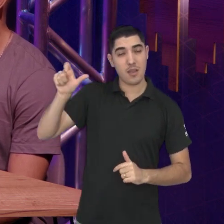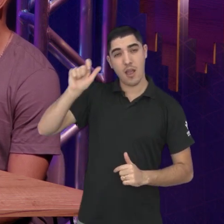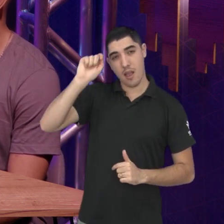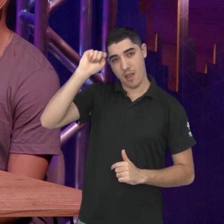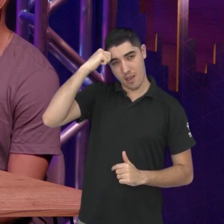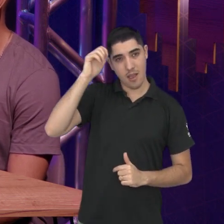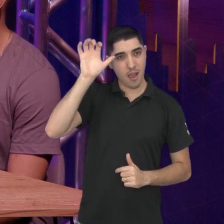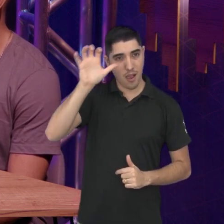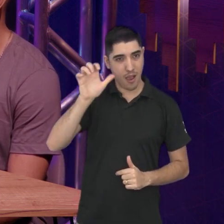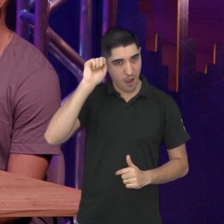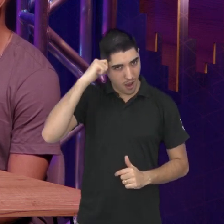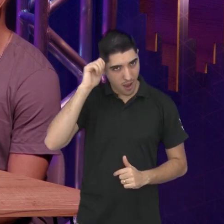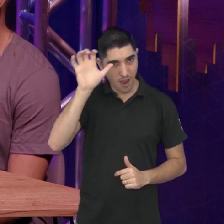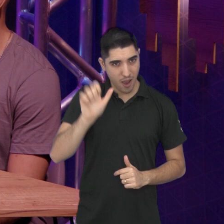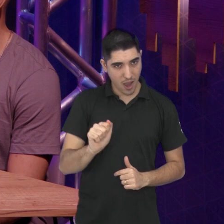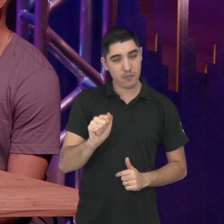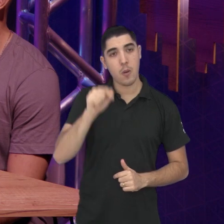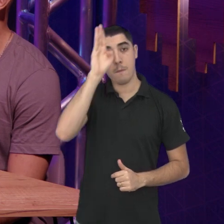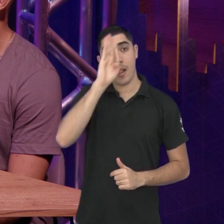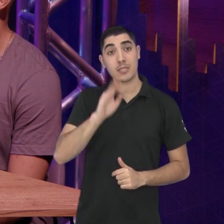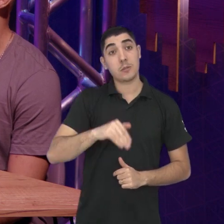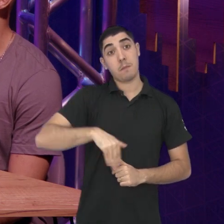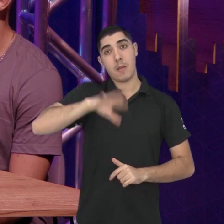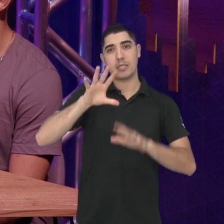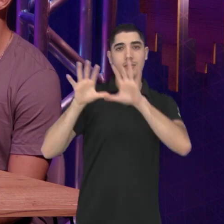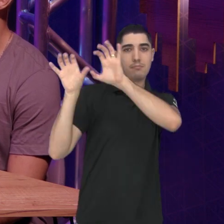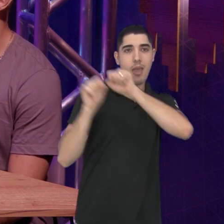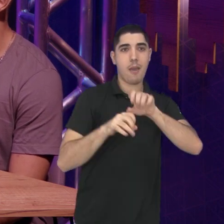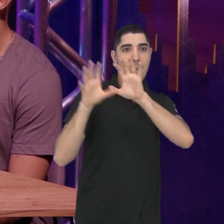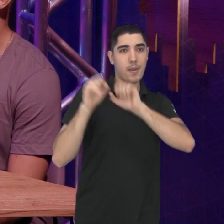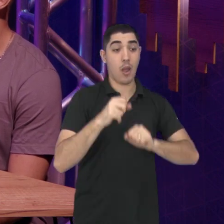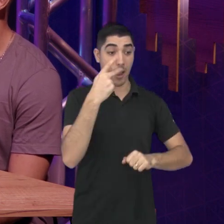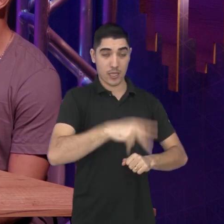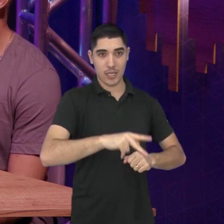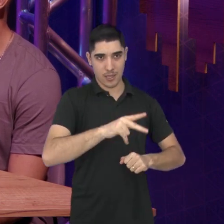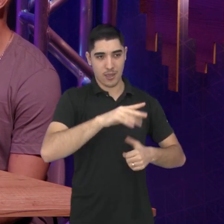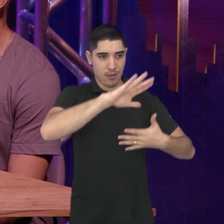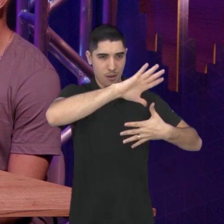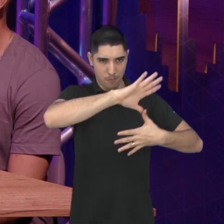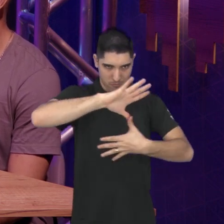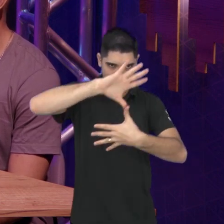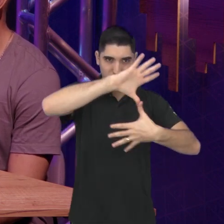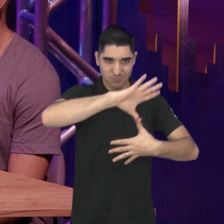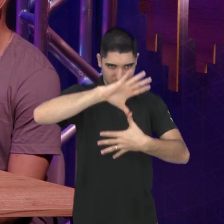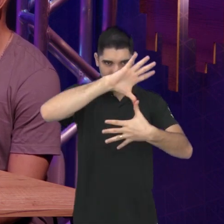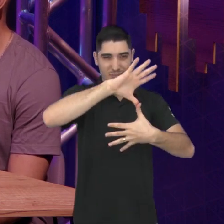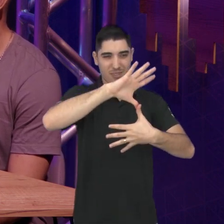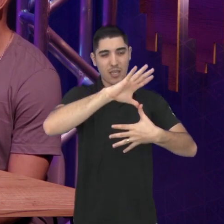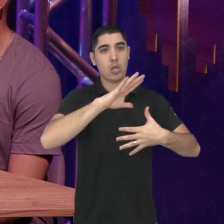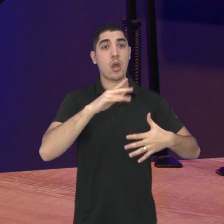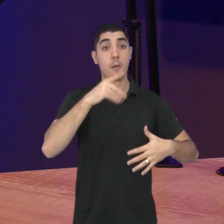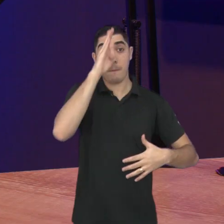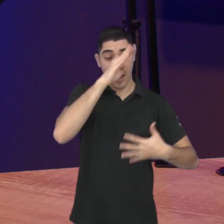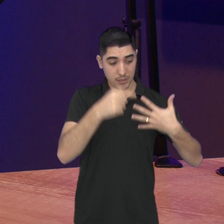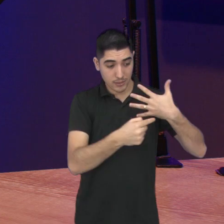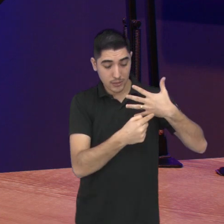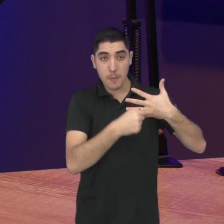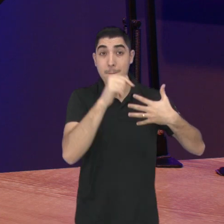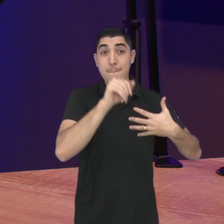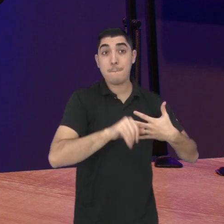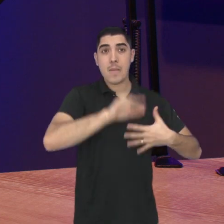africanos aqui do continente americano. Então, assim, é um número muito grande e, historicamente, a gente ainda não